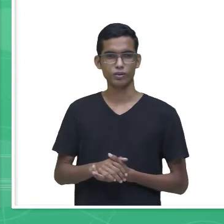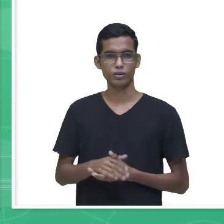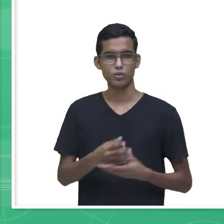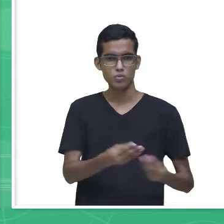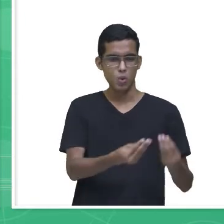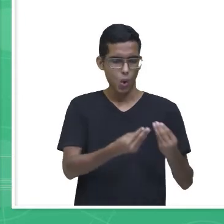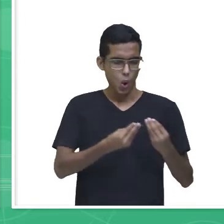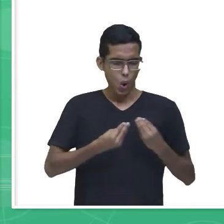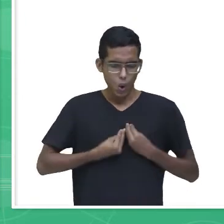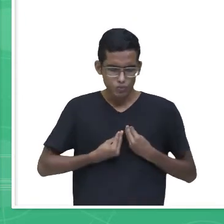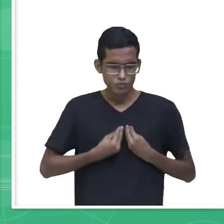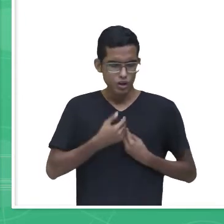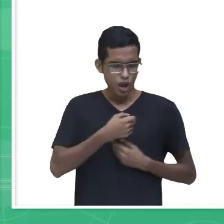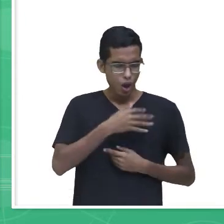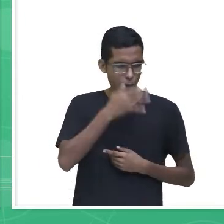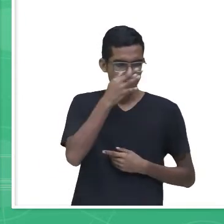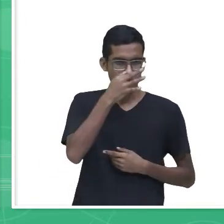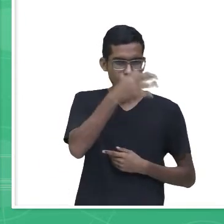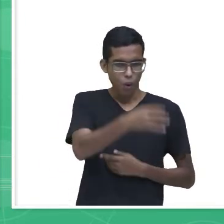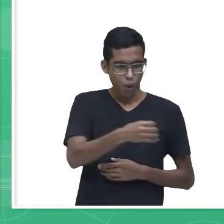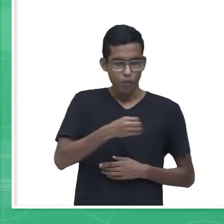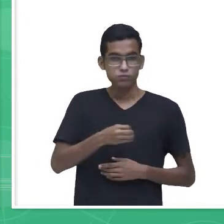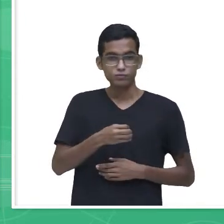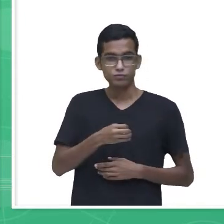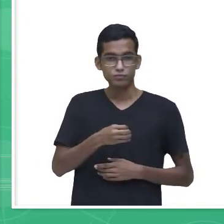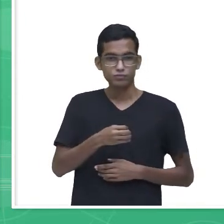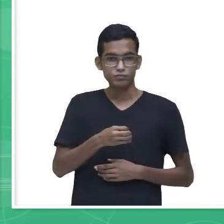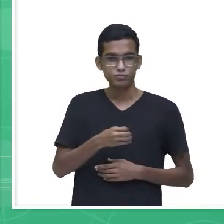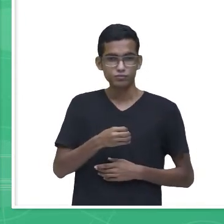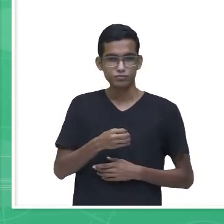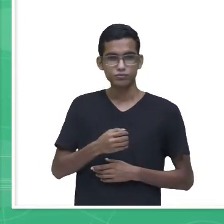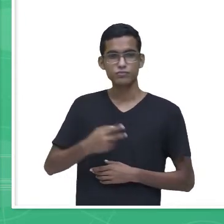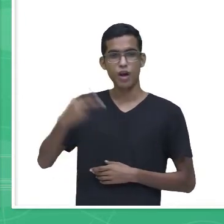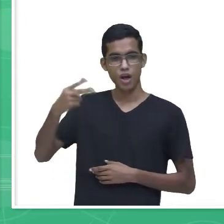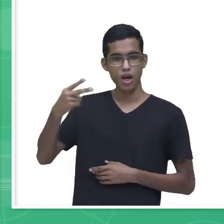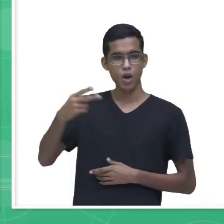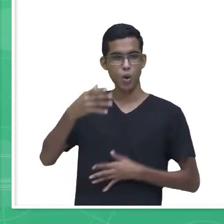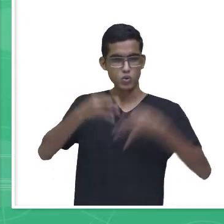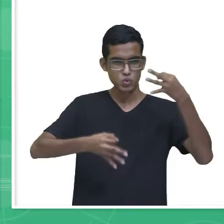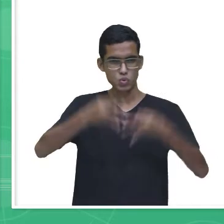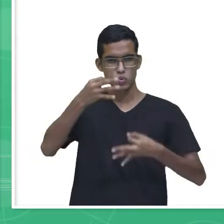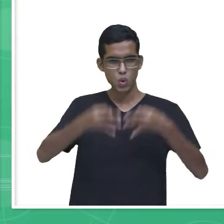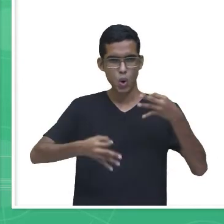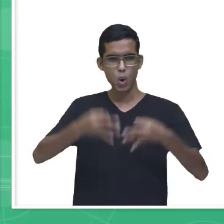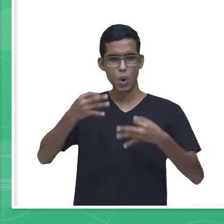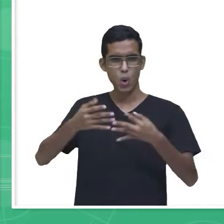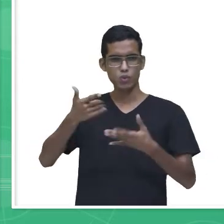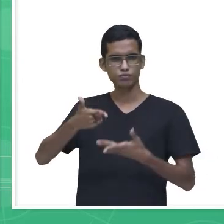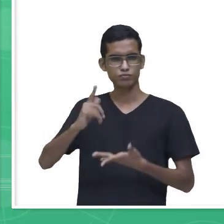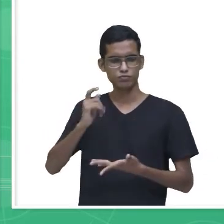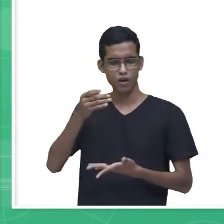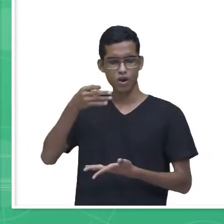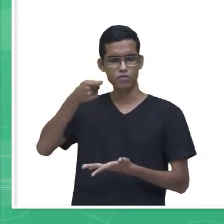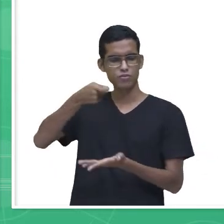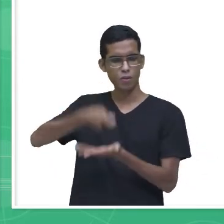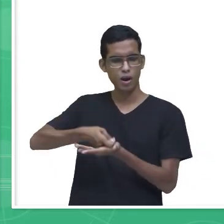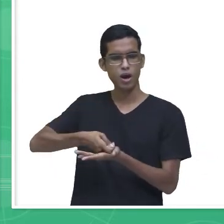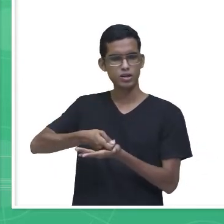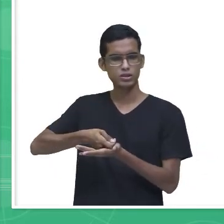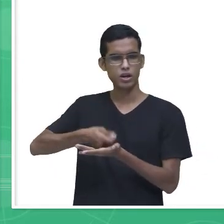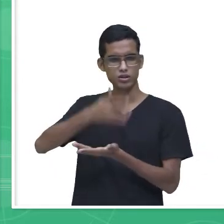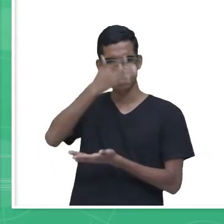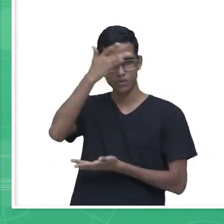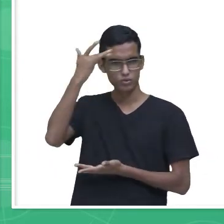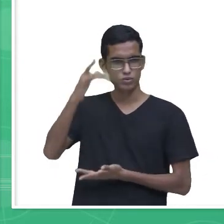de flores. A segunda, a justiça, a pena merecida aos